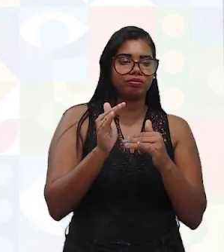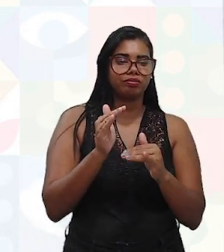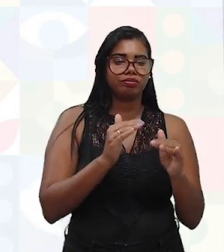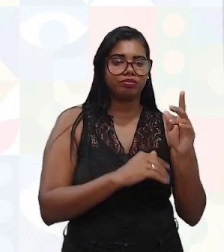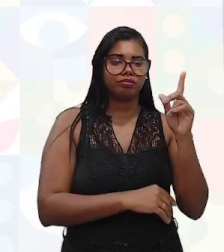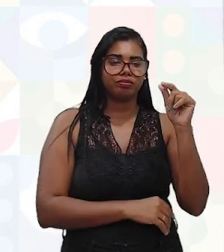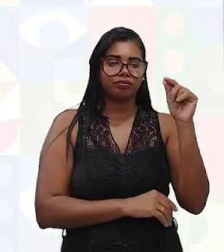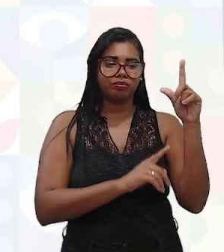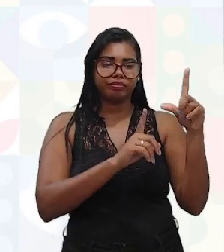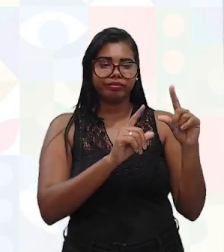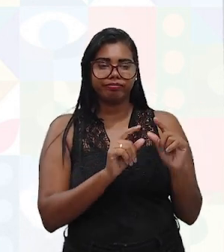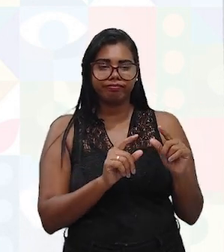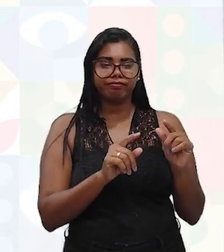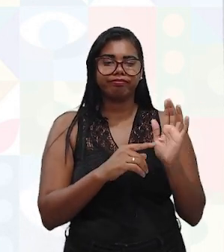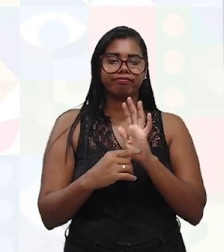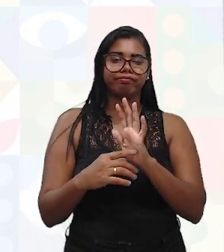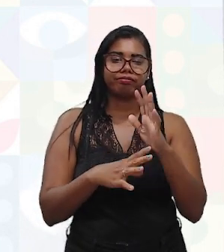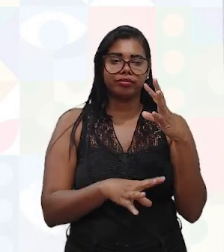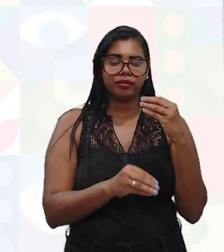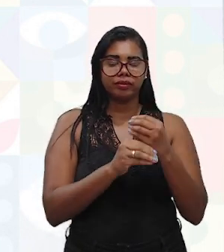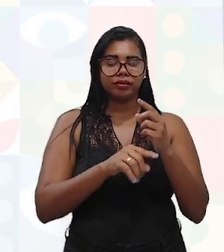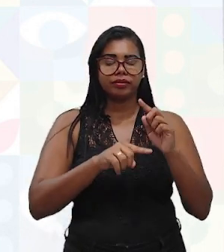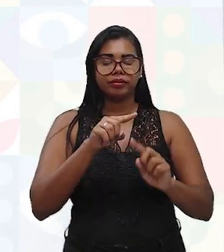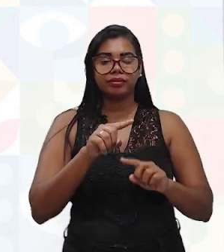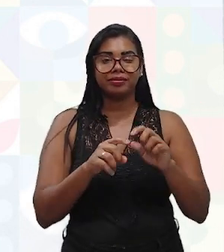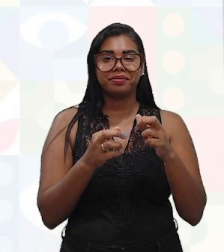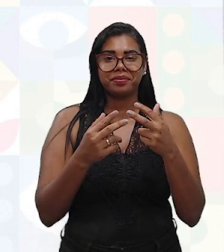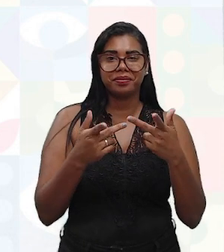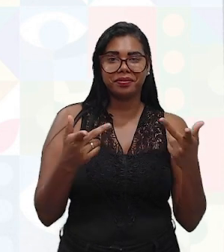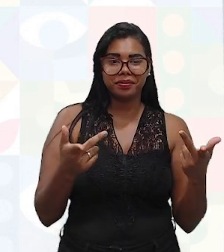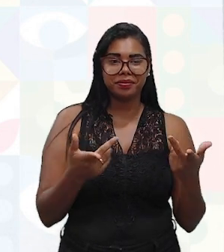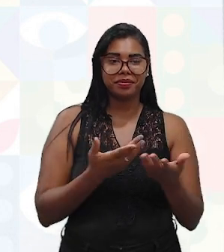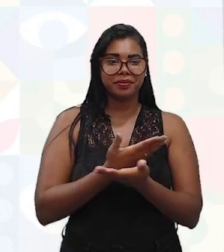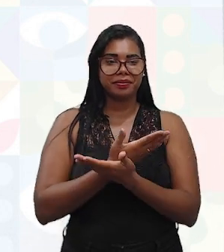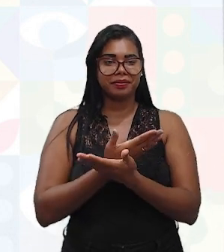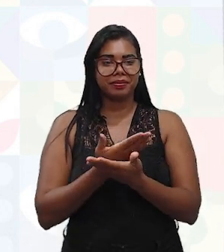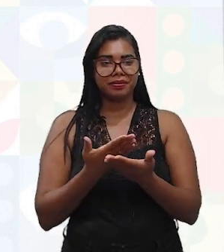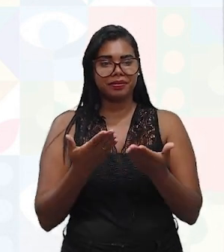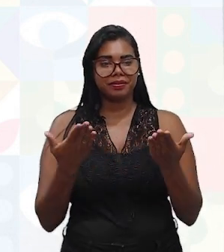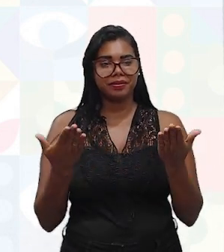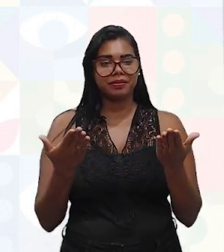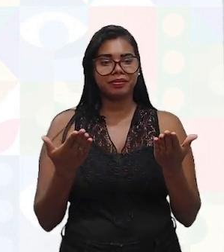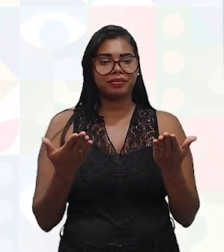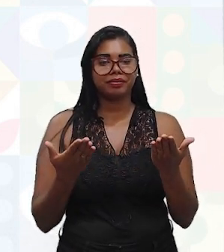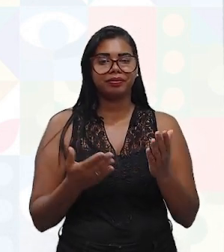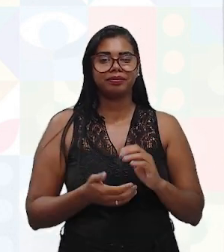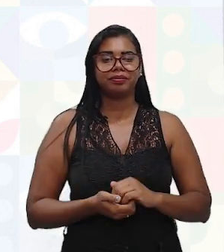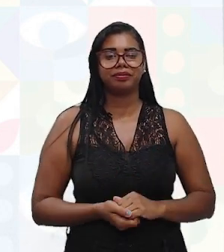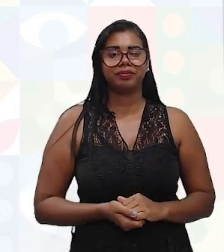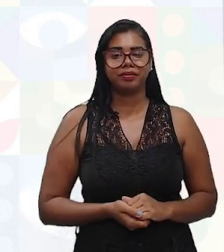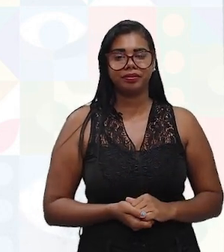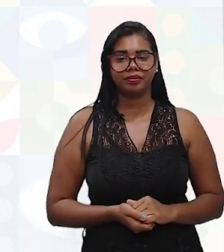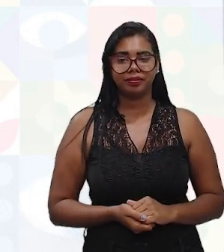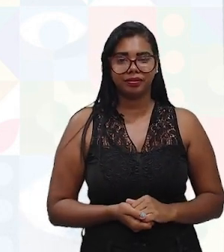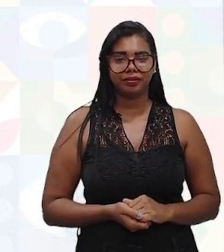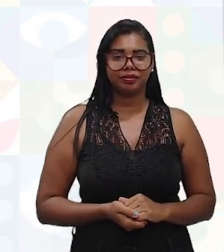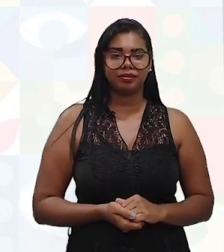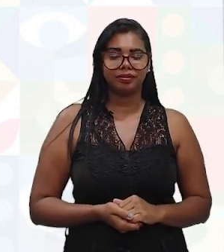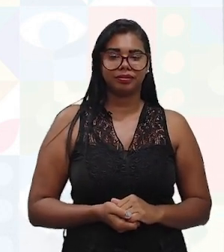e garantindo que haja uma quantidade adequada de produtos disponíveis para atender a demanda dos clientes.